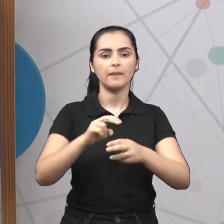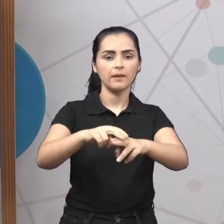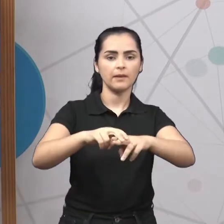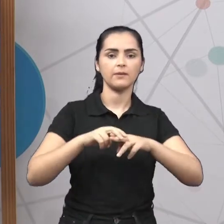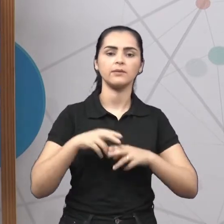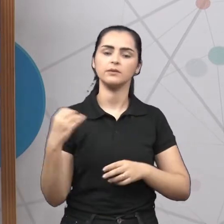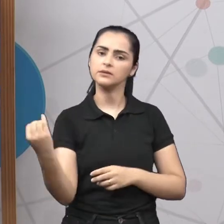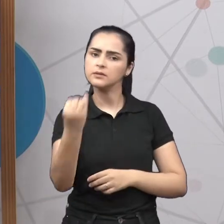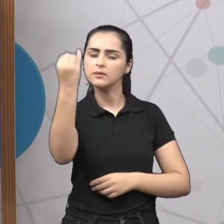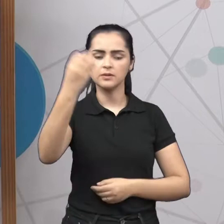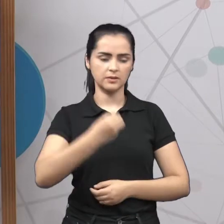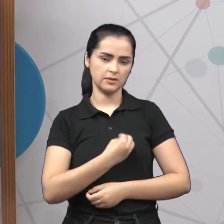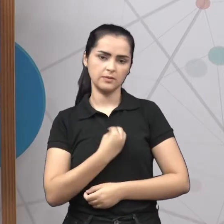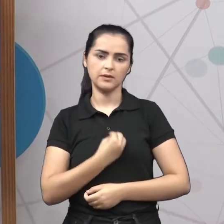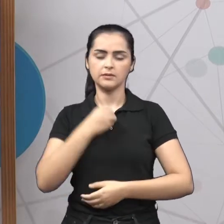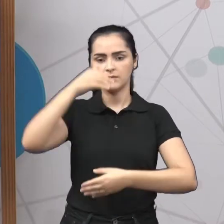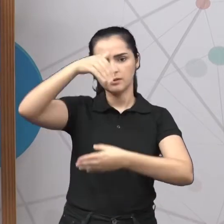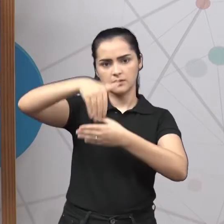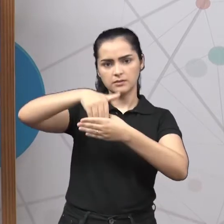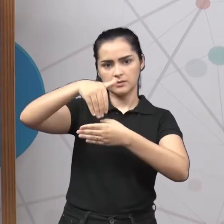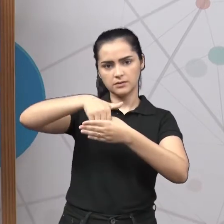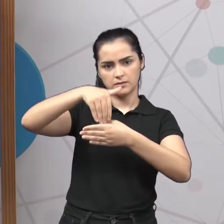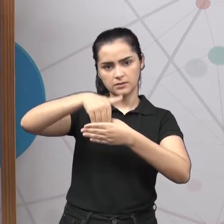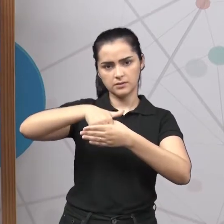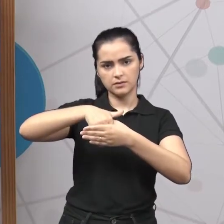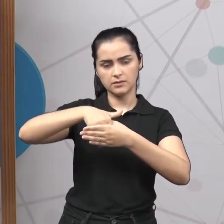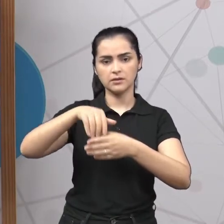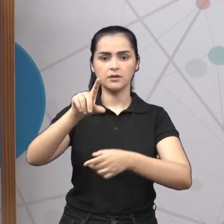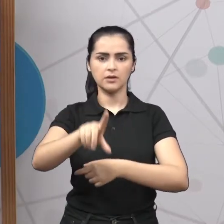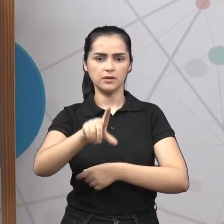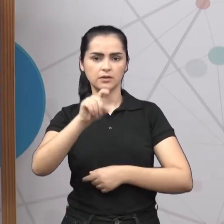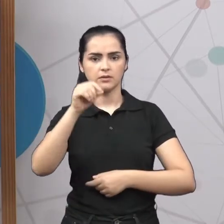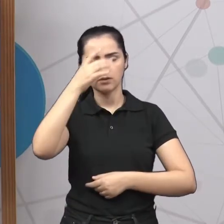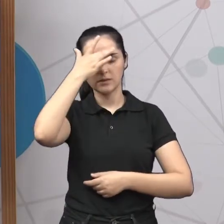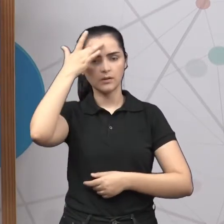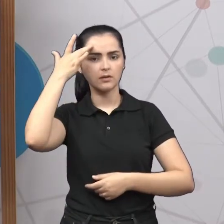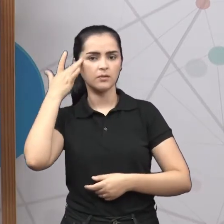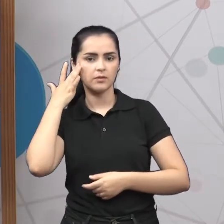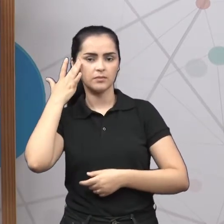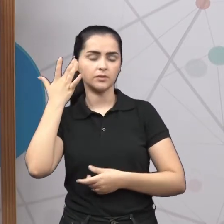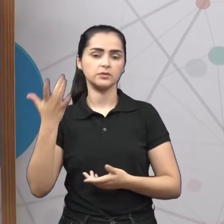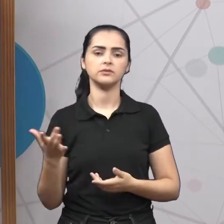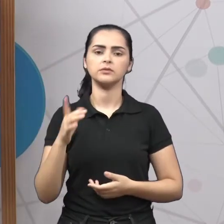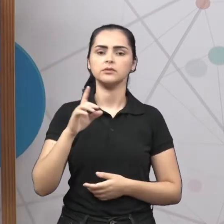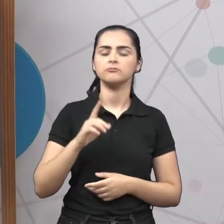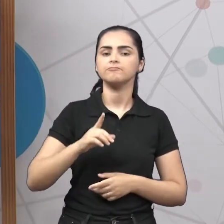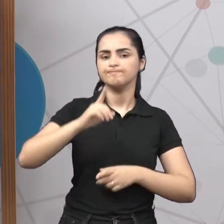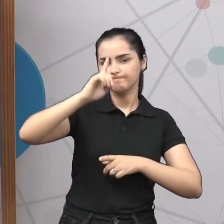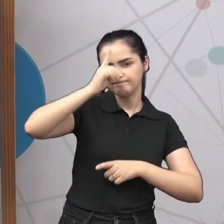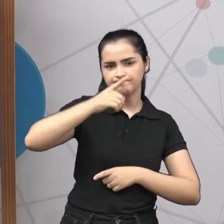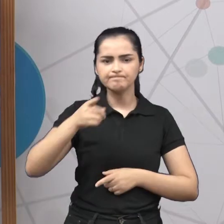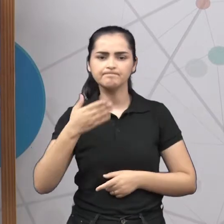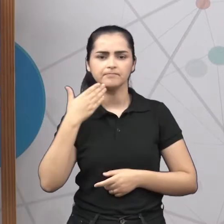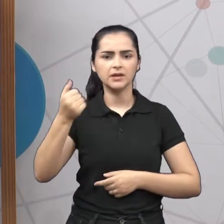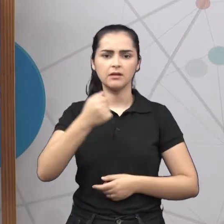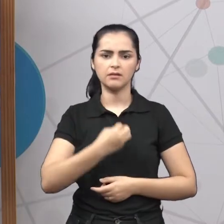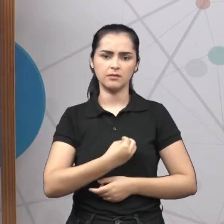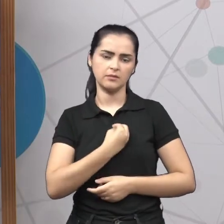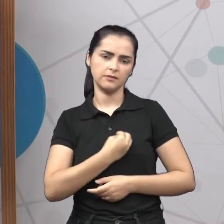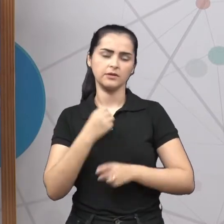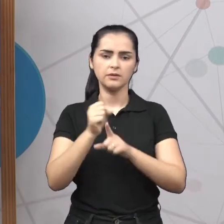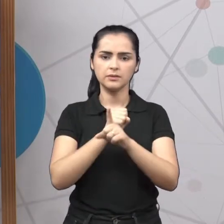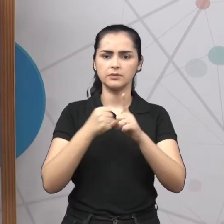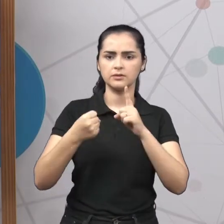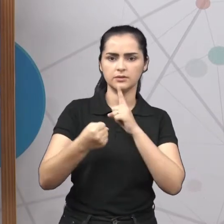isso é importante participar das eleições escolhendo um candidato que defenda melhores condições para a